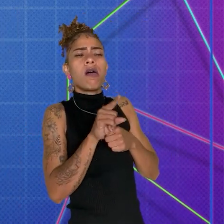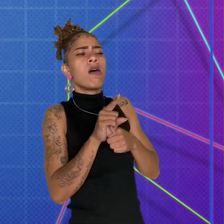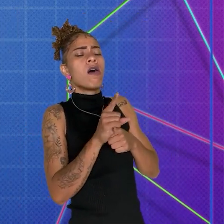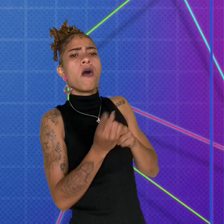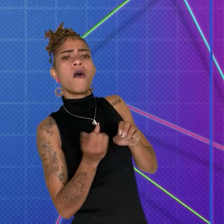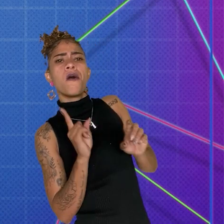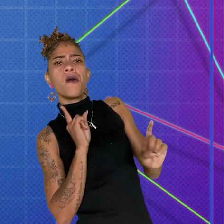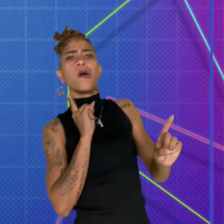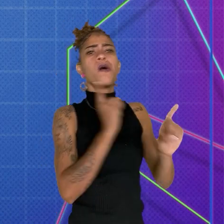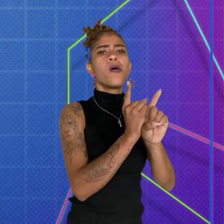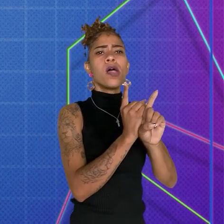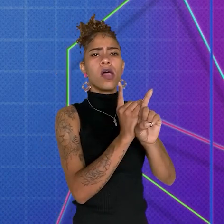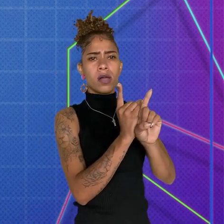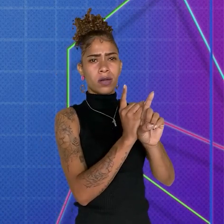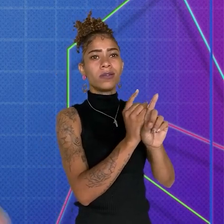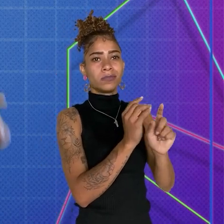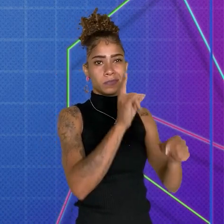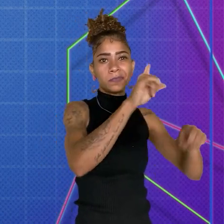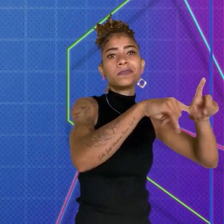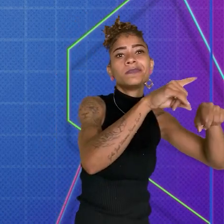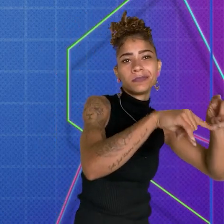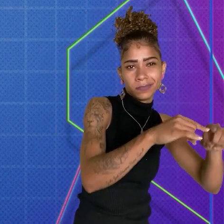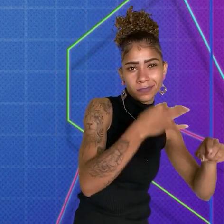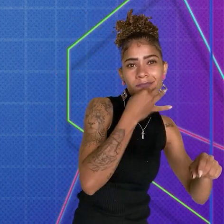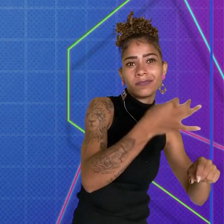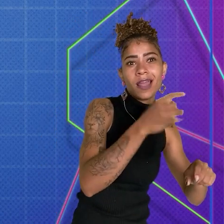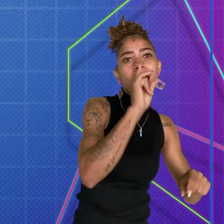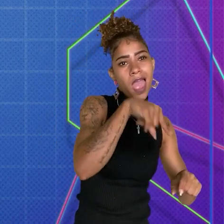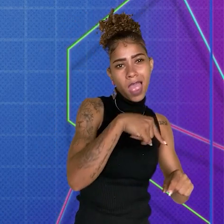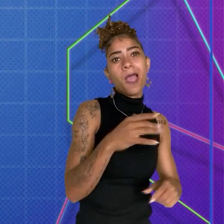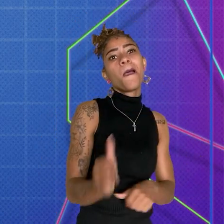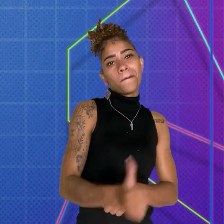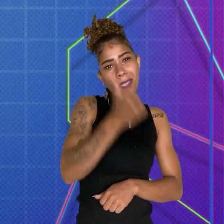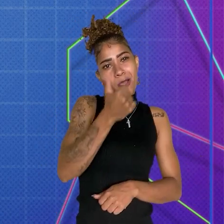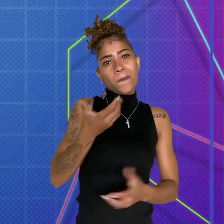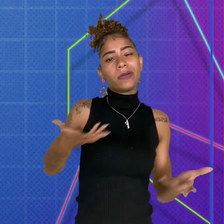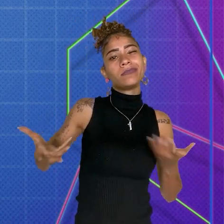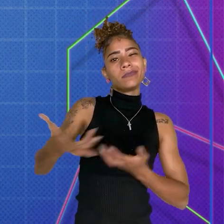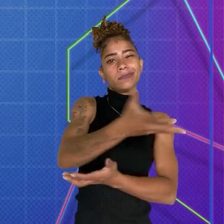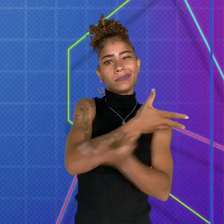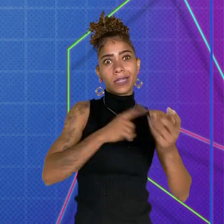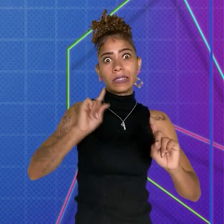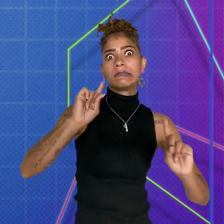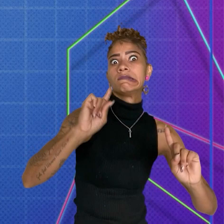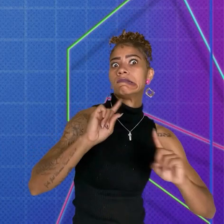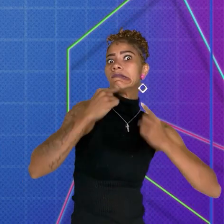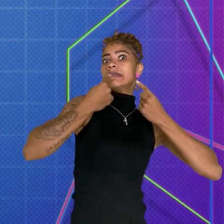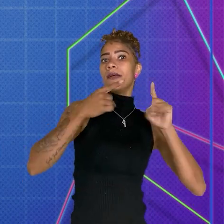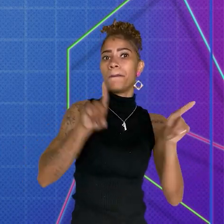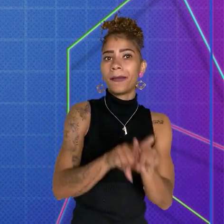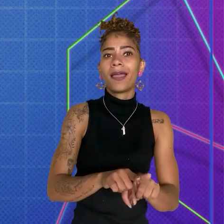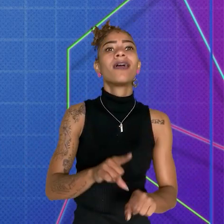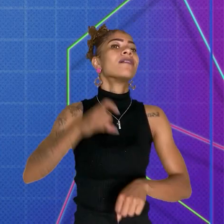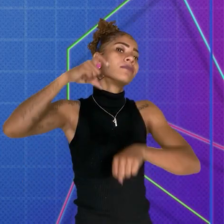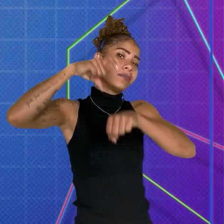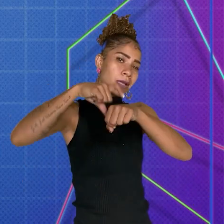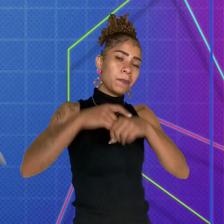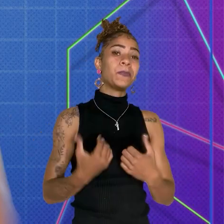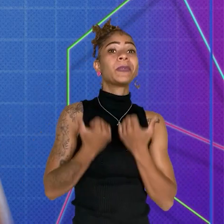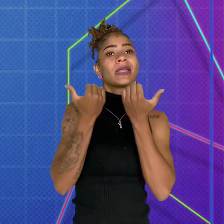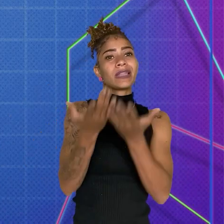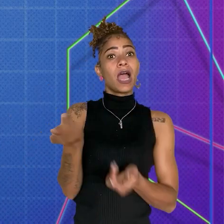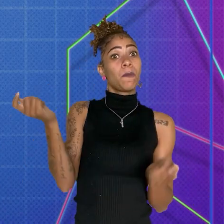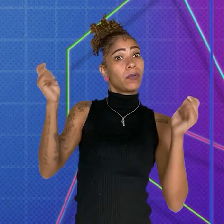e usar o som para encontrar o objeto. Isso pode tornar a jogabilidade mais envolvente e desafiadora, ao mesmo tempo